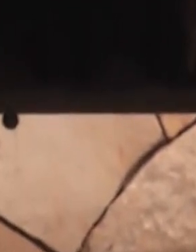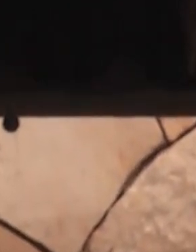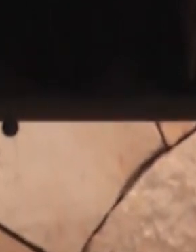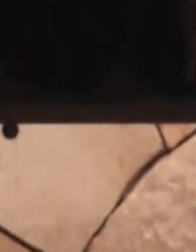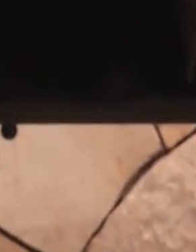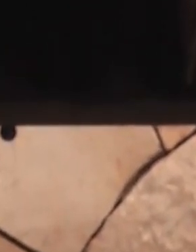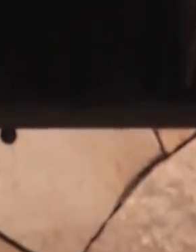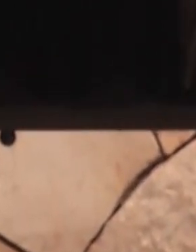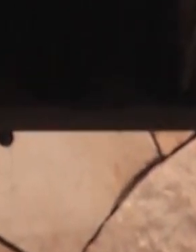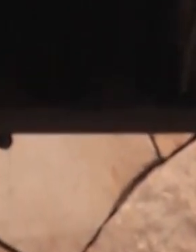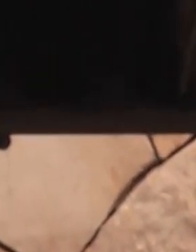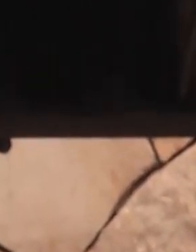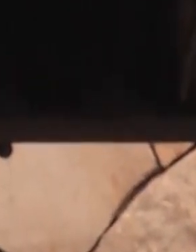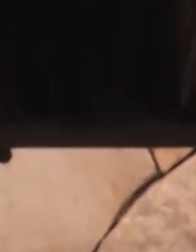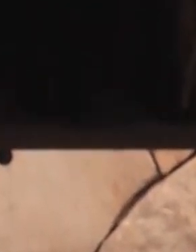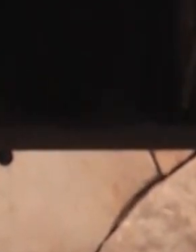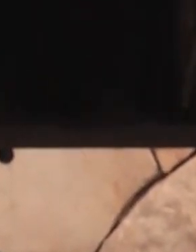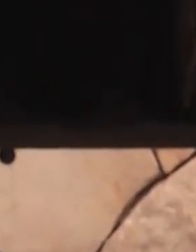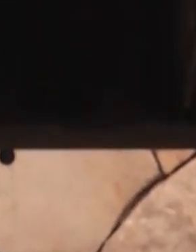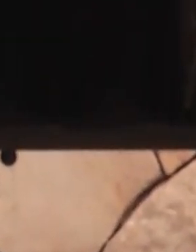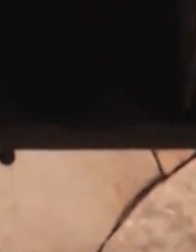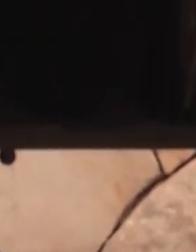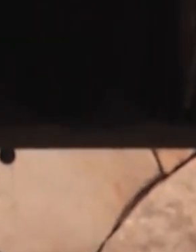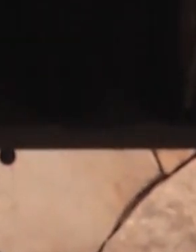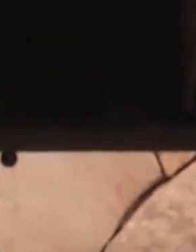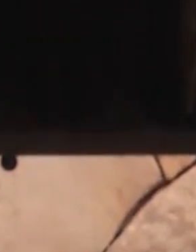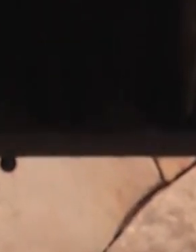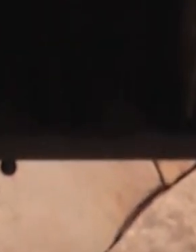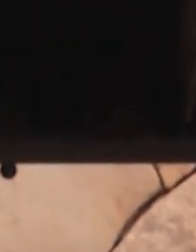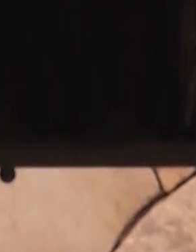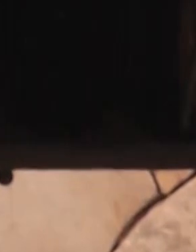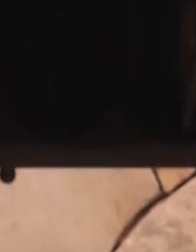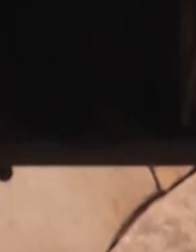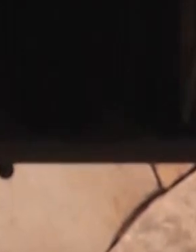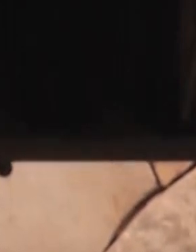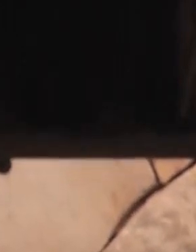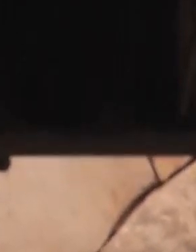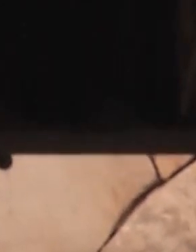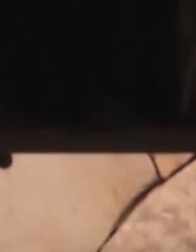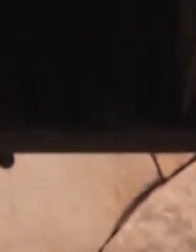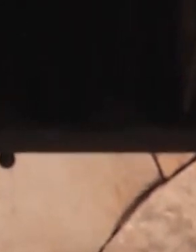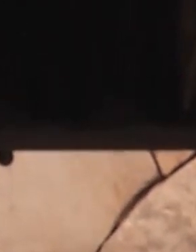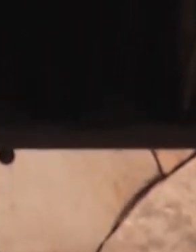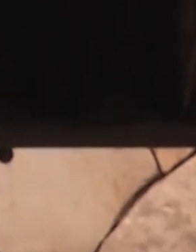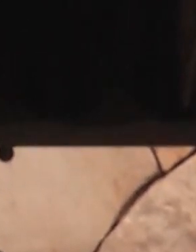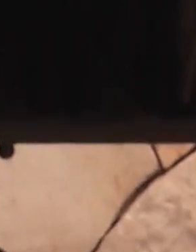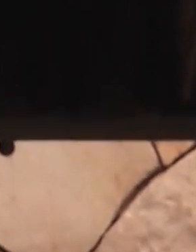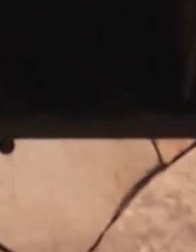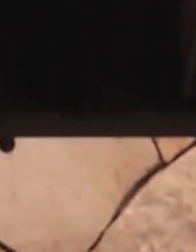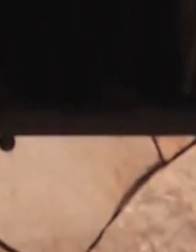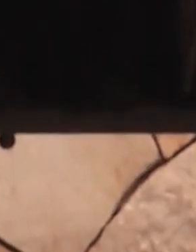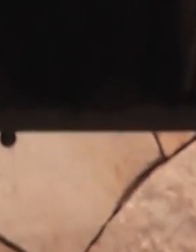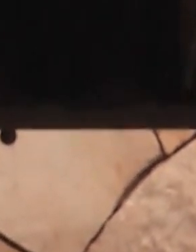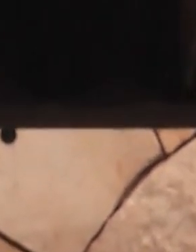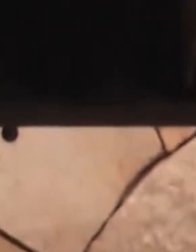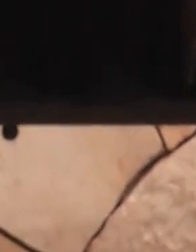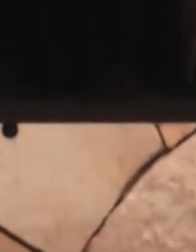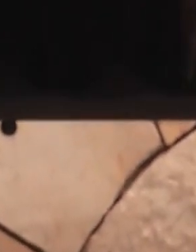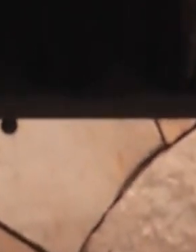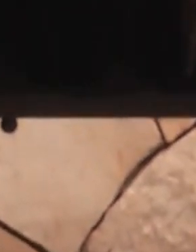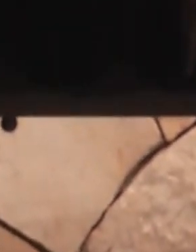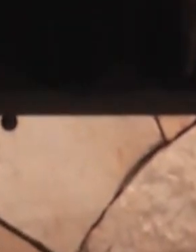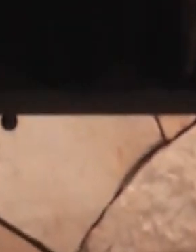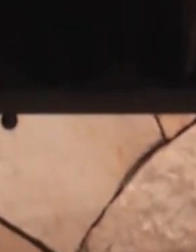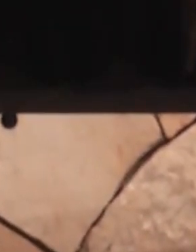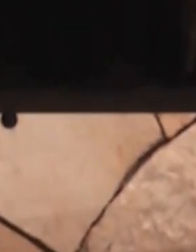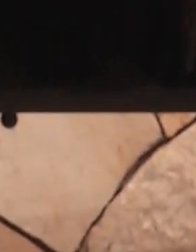seu coração e dê a oportunidade a várias pessoas, surdos e ouvintes, a conhecer o amor de Deus.